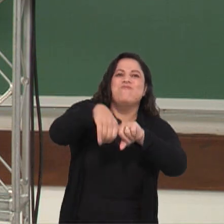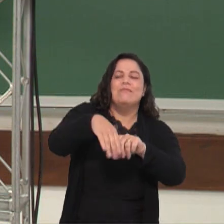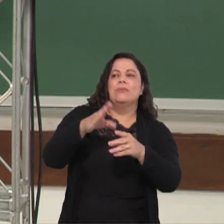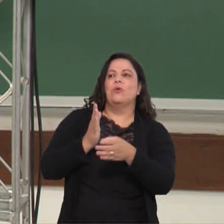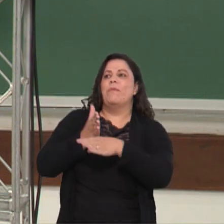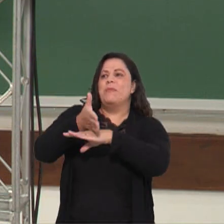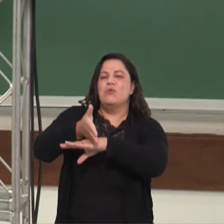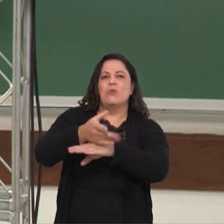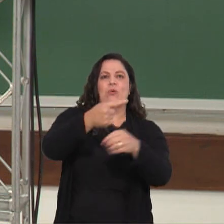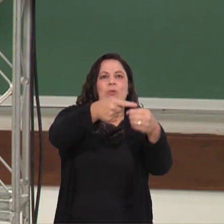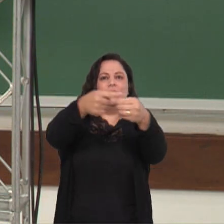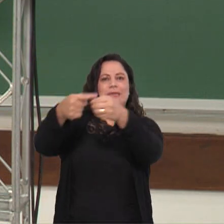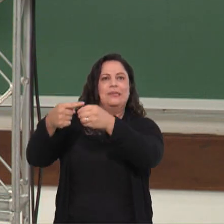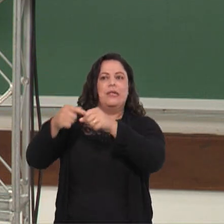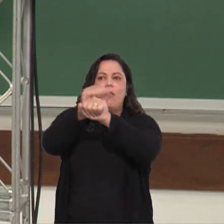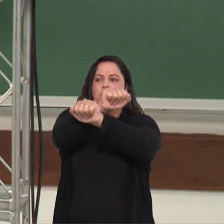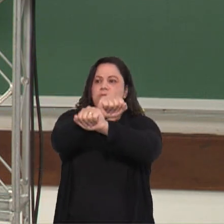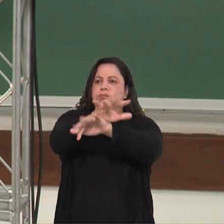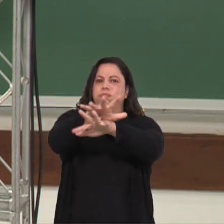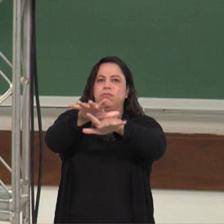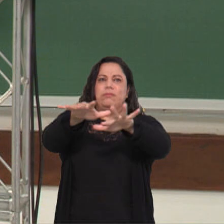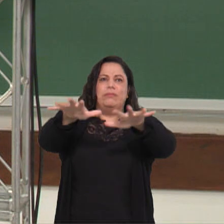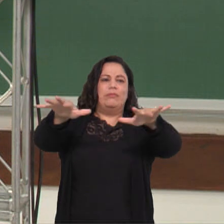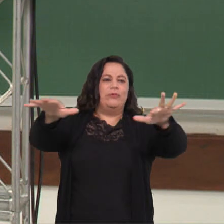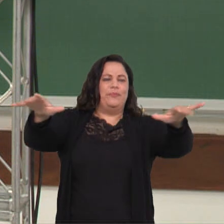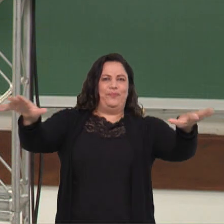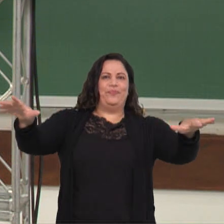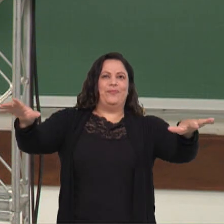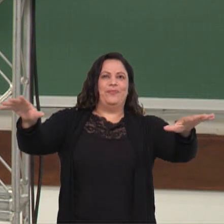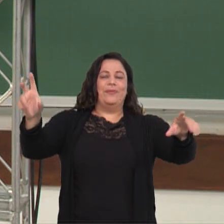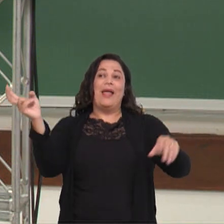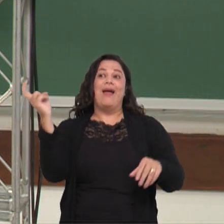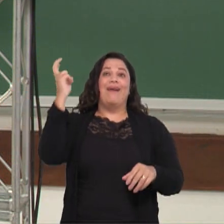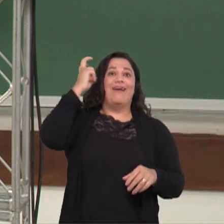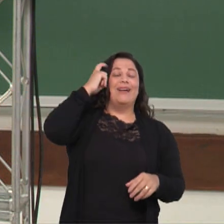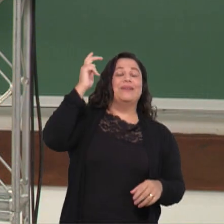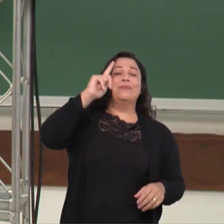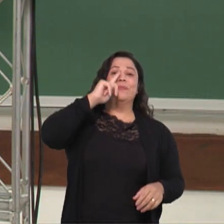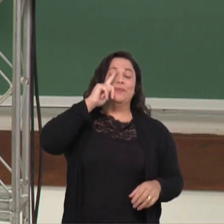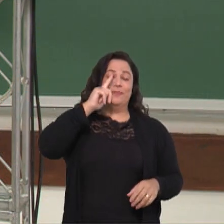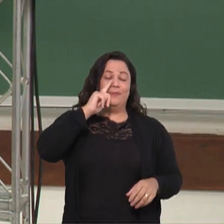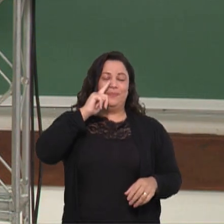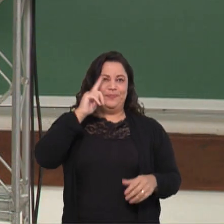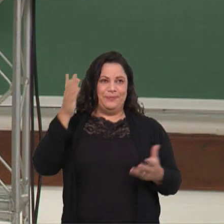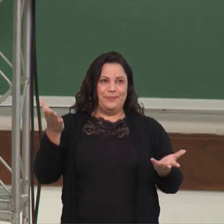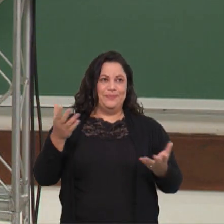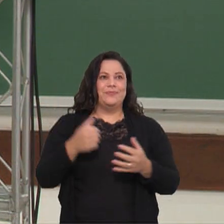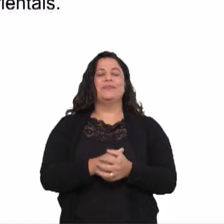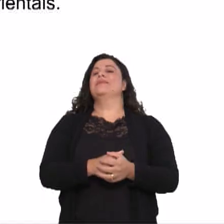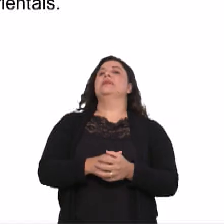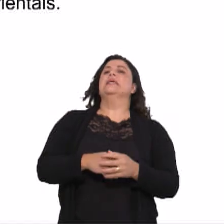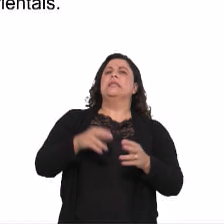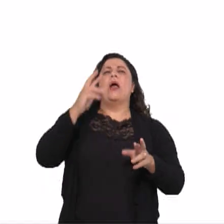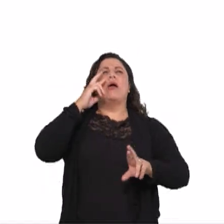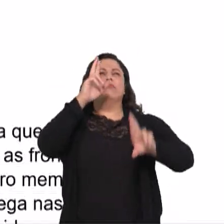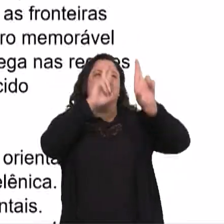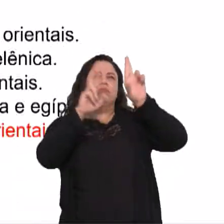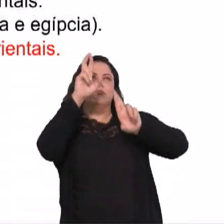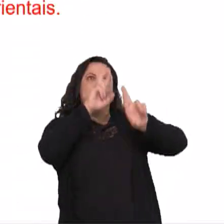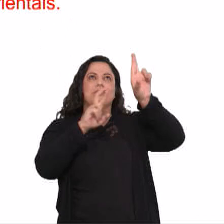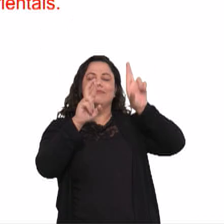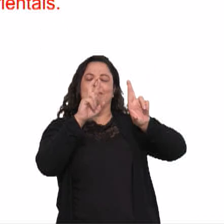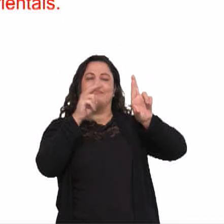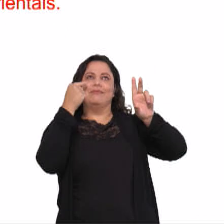espalhando a cultura grega por vários locais, por várias cidades, tá? Então, nessa questão que nós analisamos aqui,